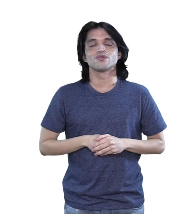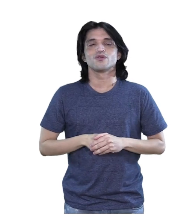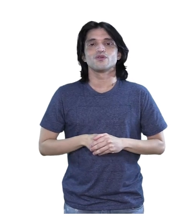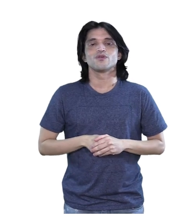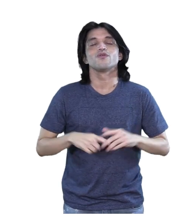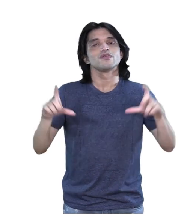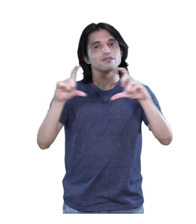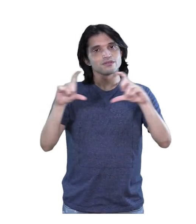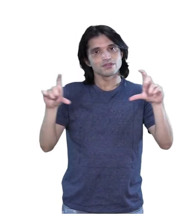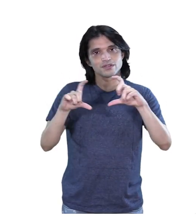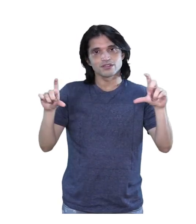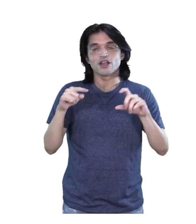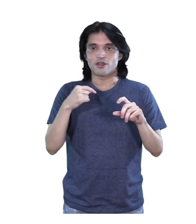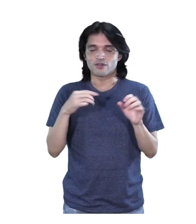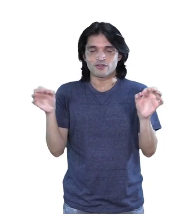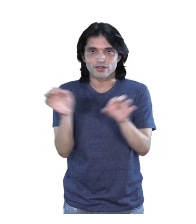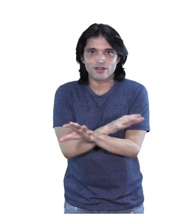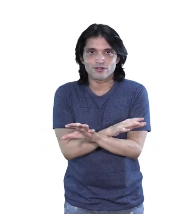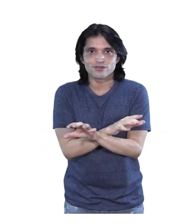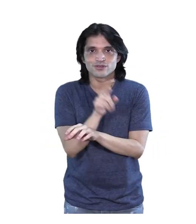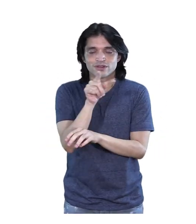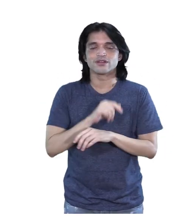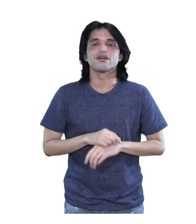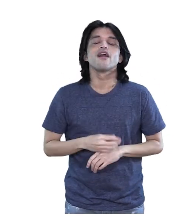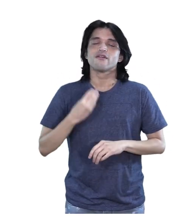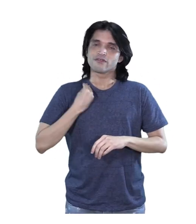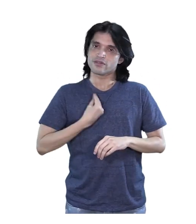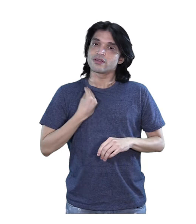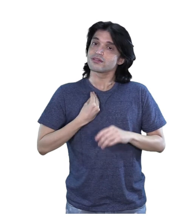a vida. Nós é que colocamos